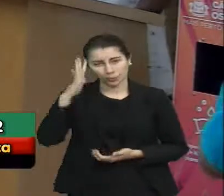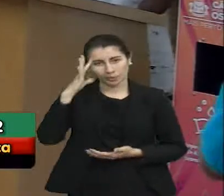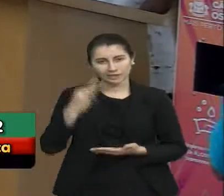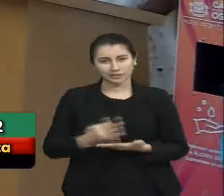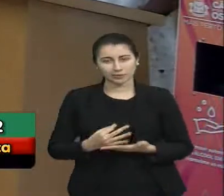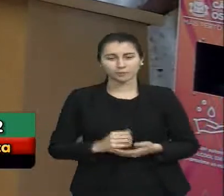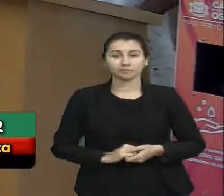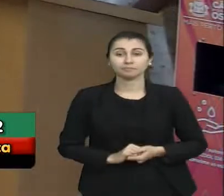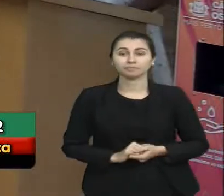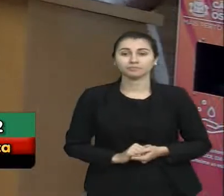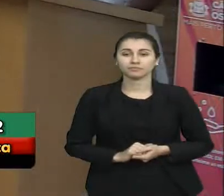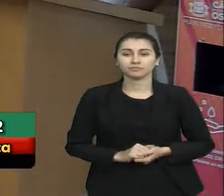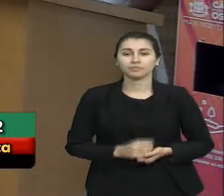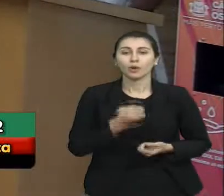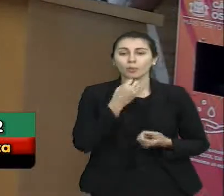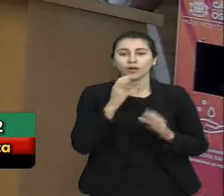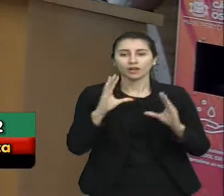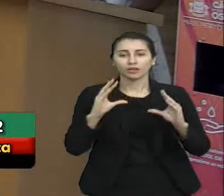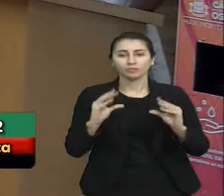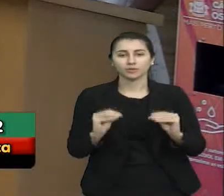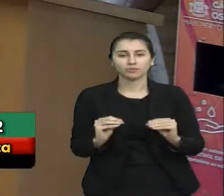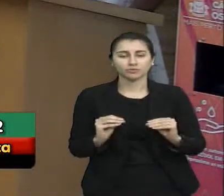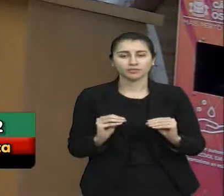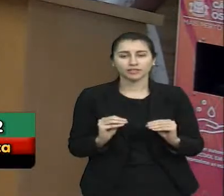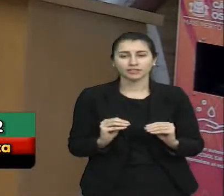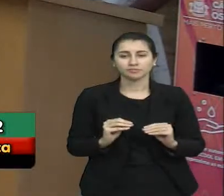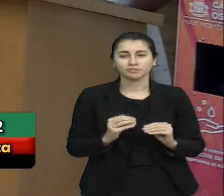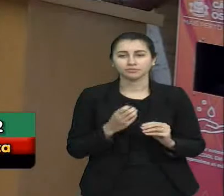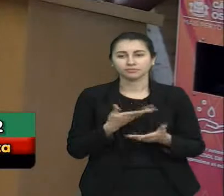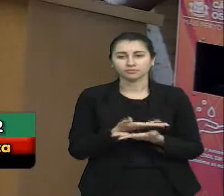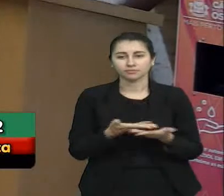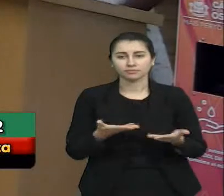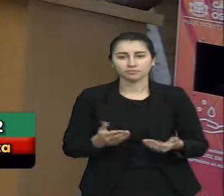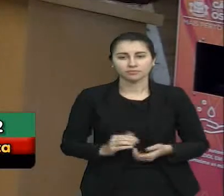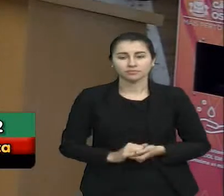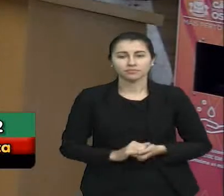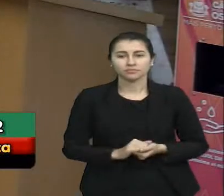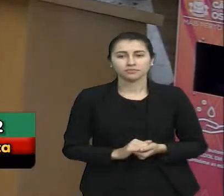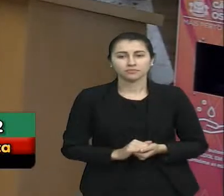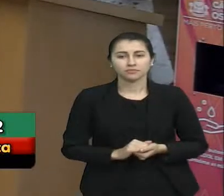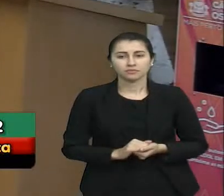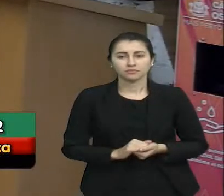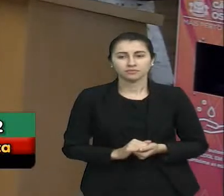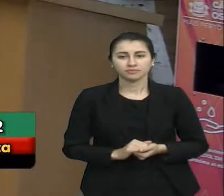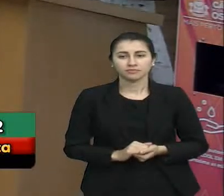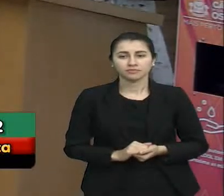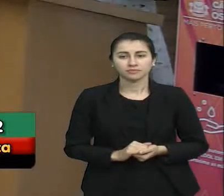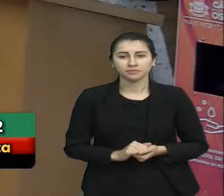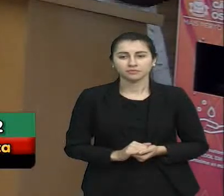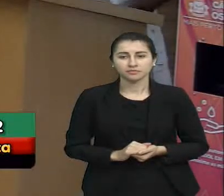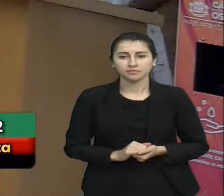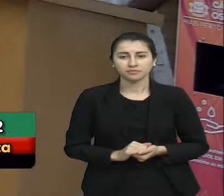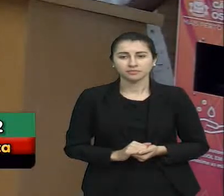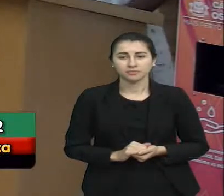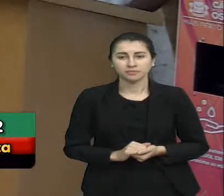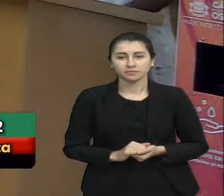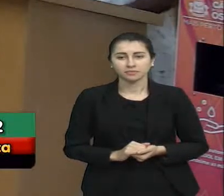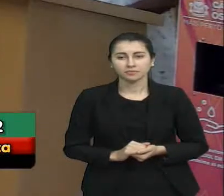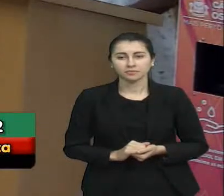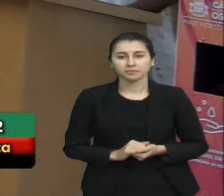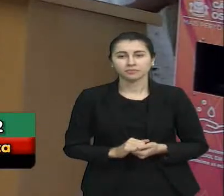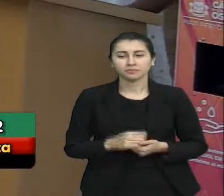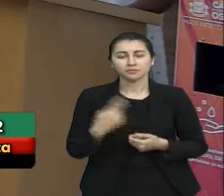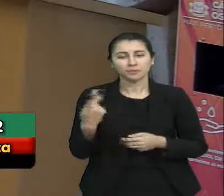Boa noite a todos. A benção quem é de a benção. E os meus mais velhos, os meus mais novos e os meus